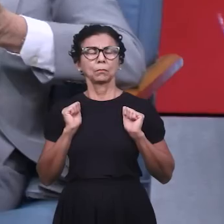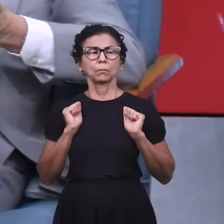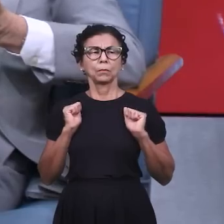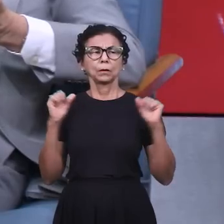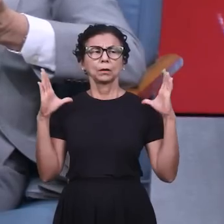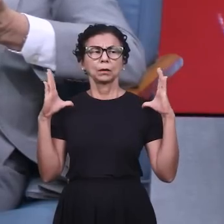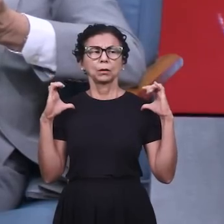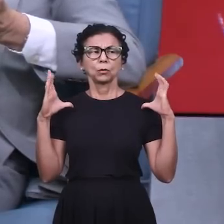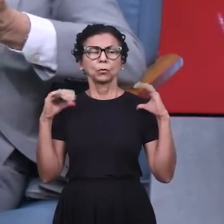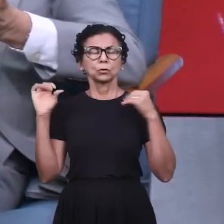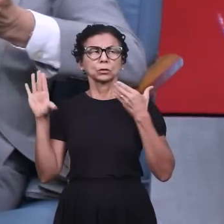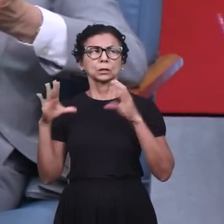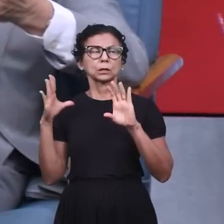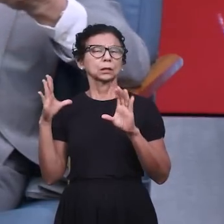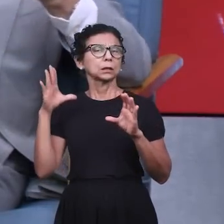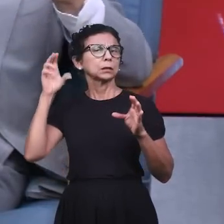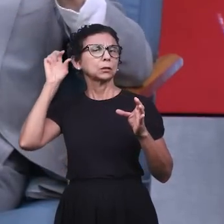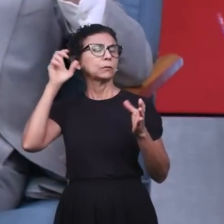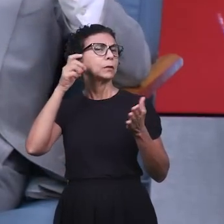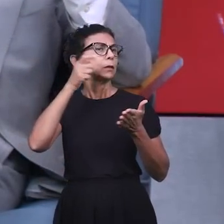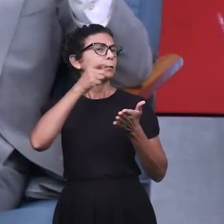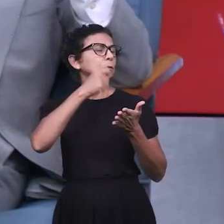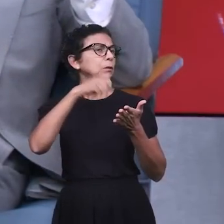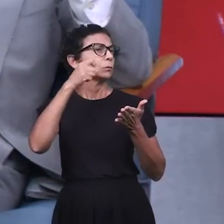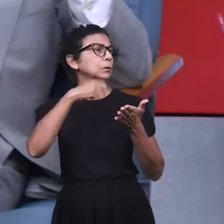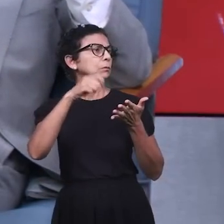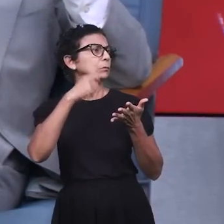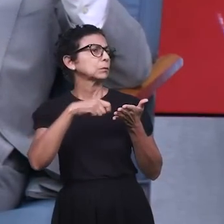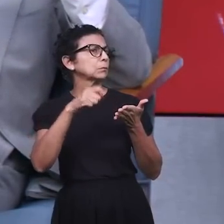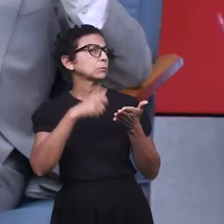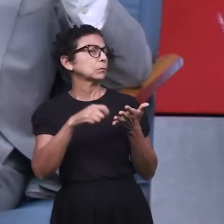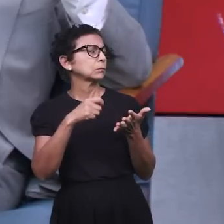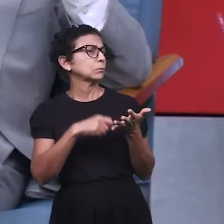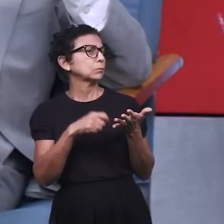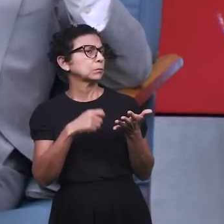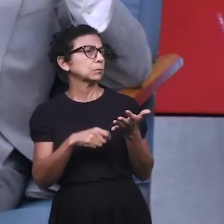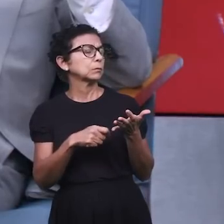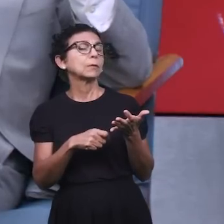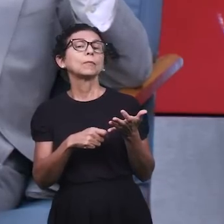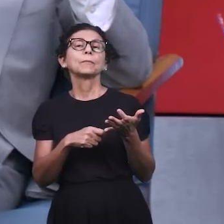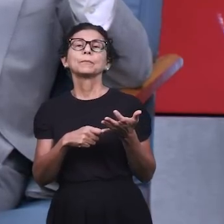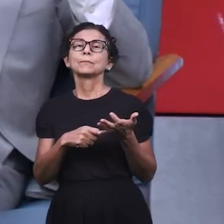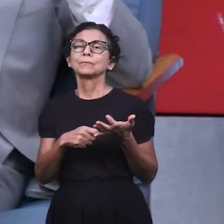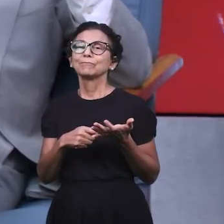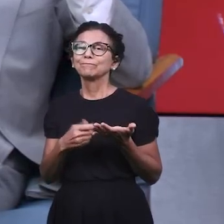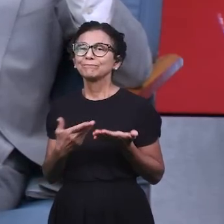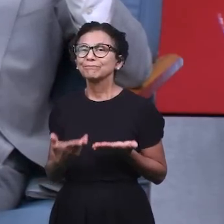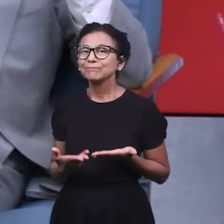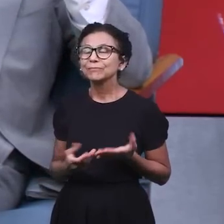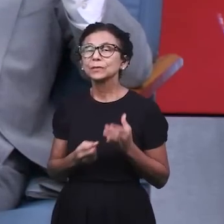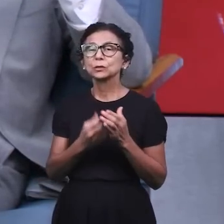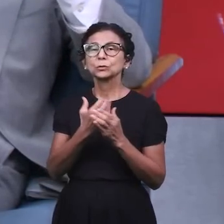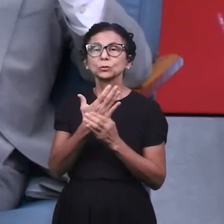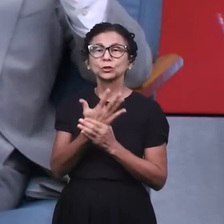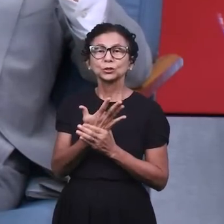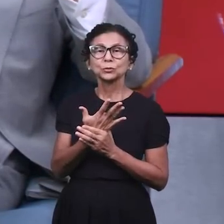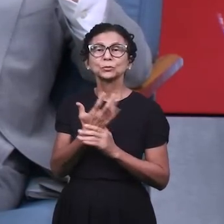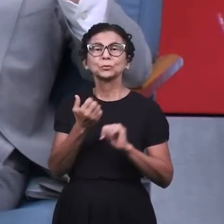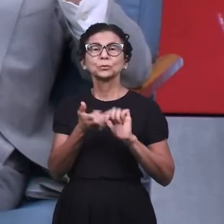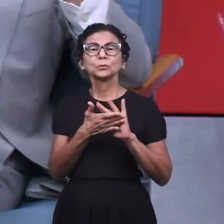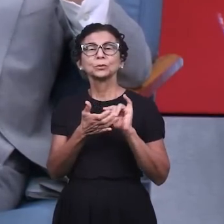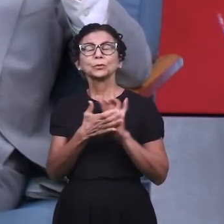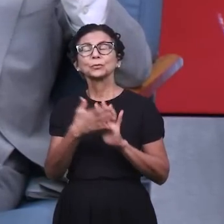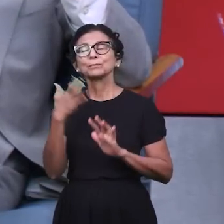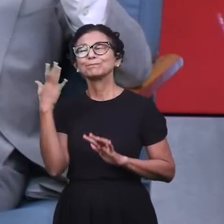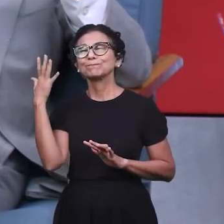o anjo ia cantando, ele foi anotando, foi um dos louvores mais belos que nós temos hoje com relação ao clamor,